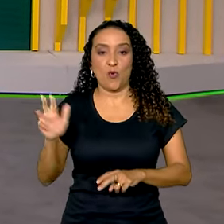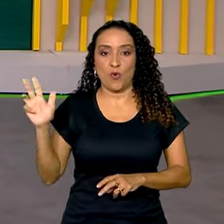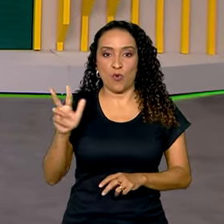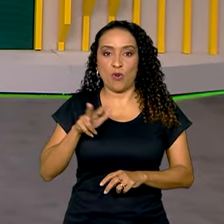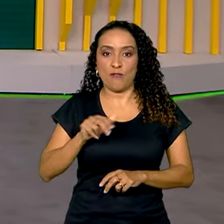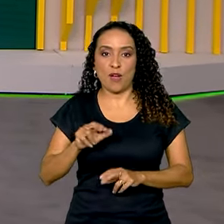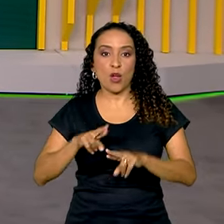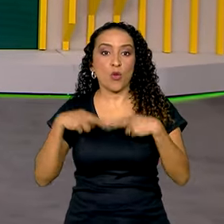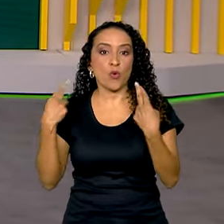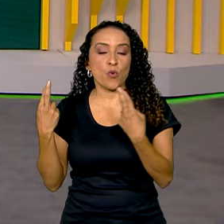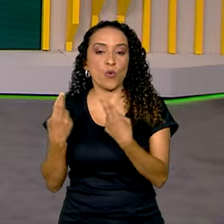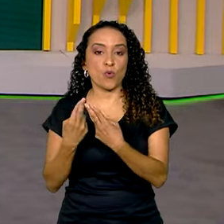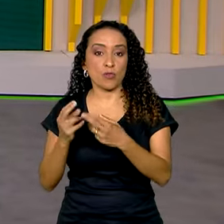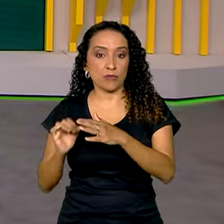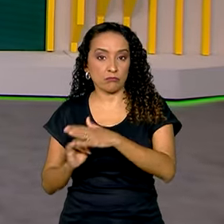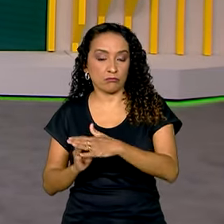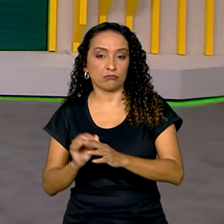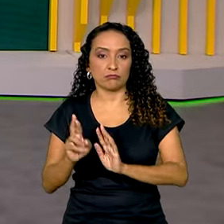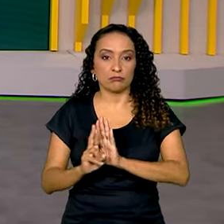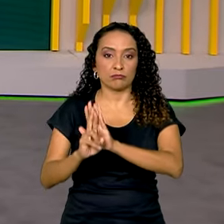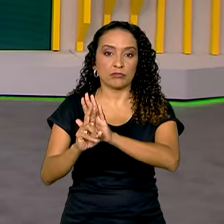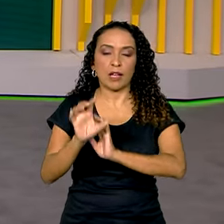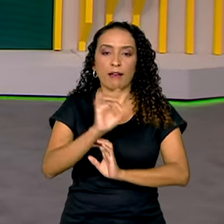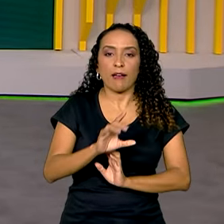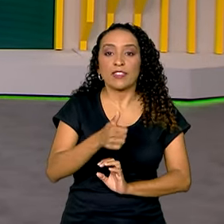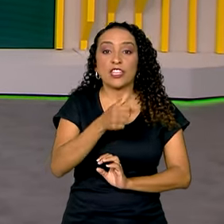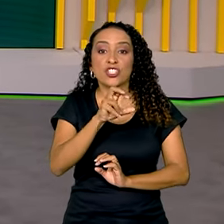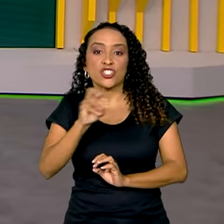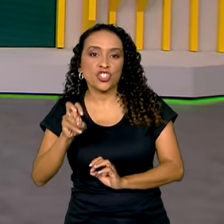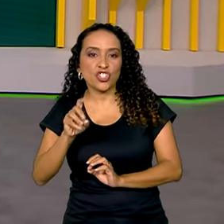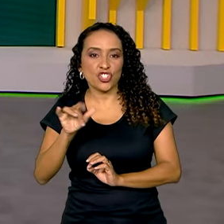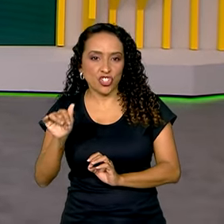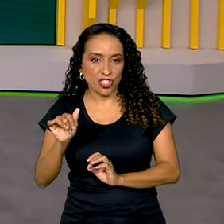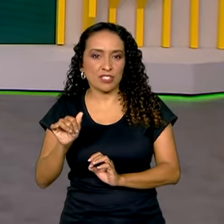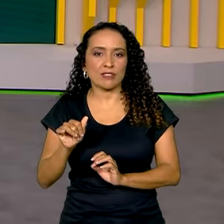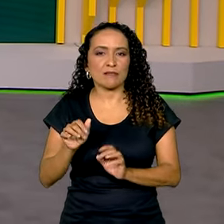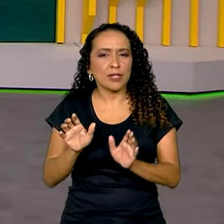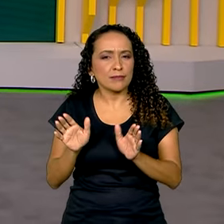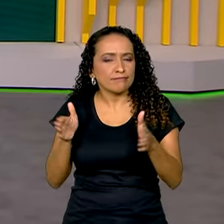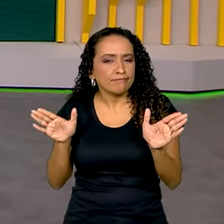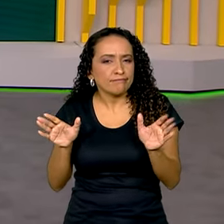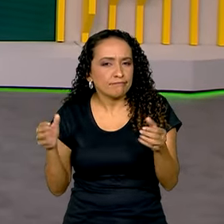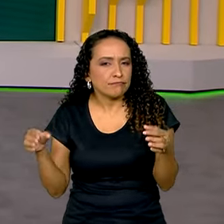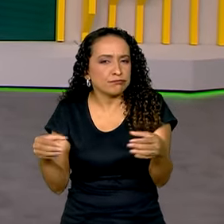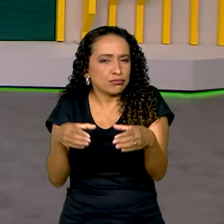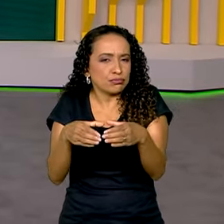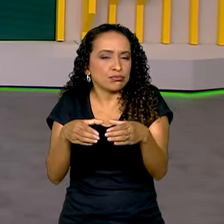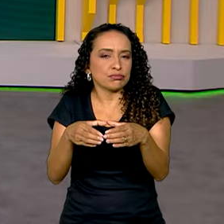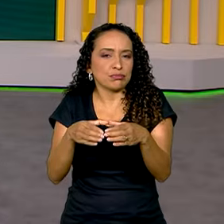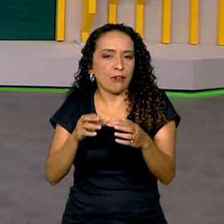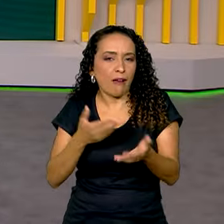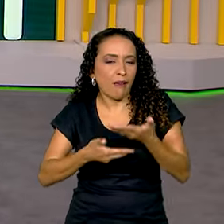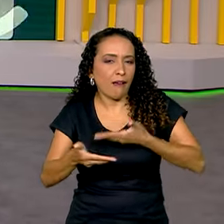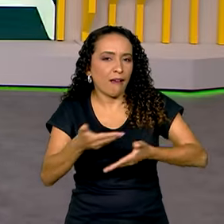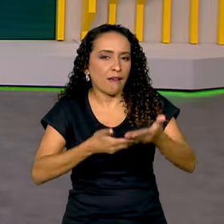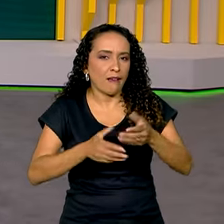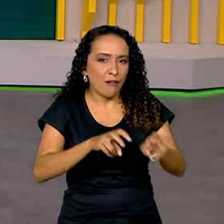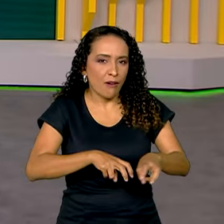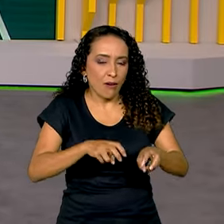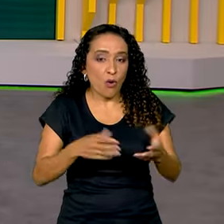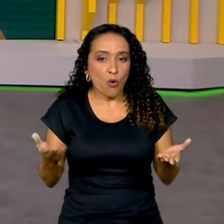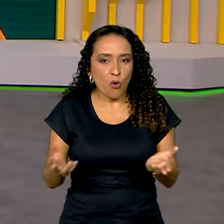Lula vai se reunir com entidades representativas a cada 15 dias para estreitar a relação com o agro. A conversa de hoje foi com